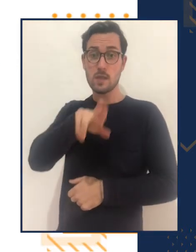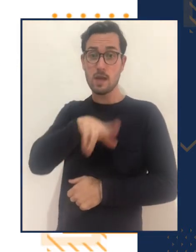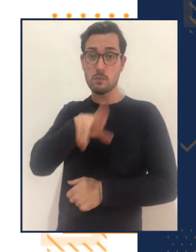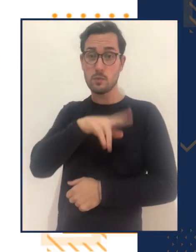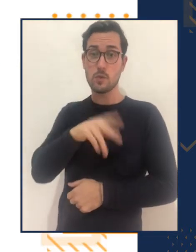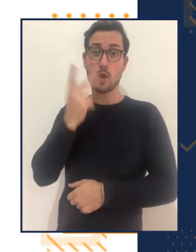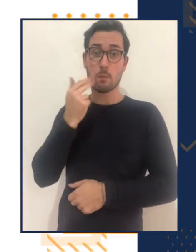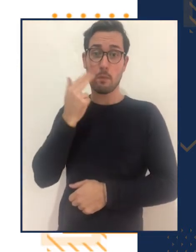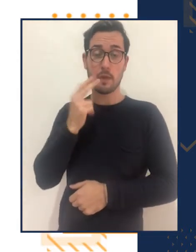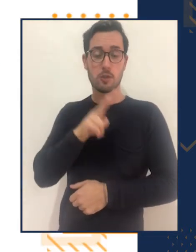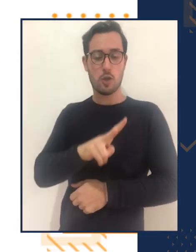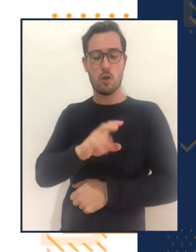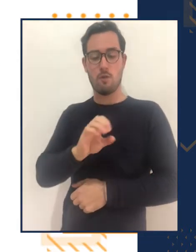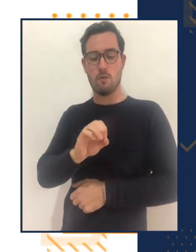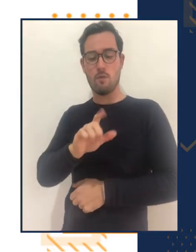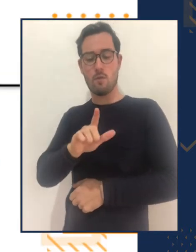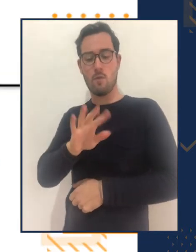voltímetro.